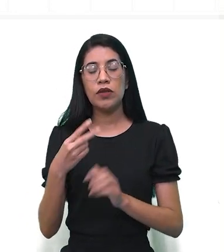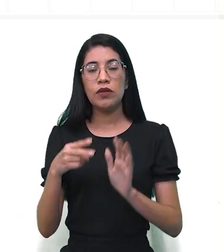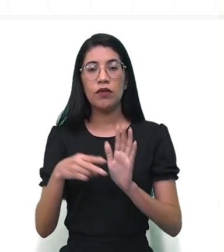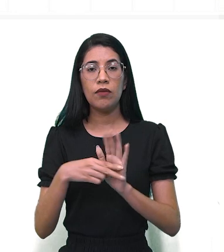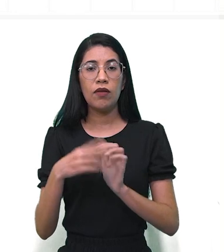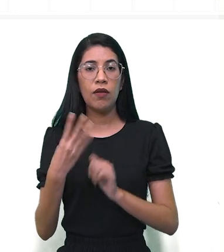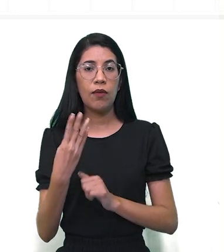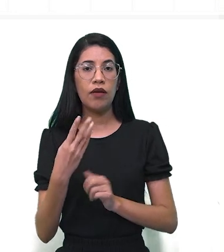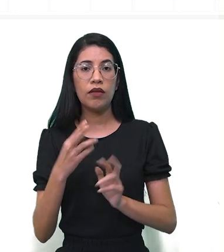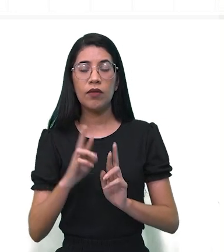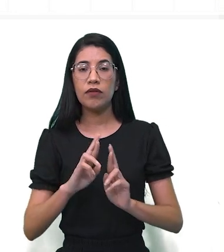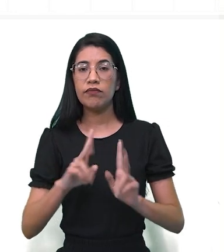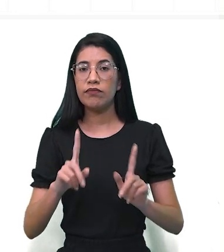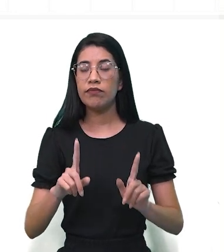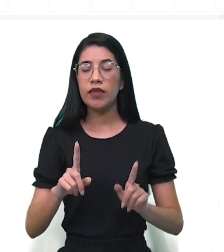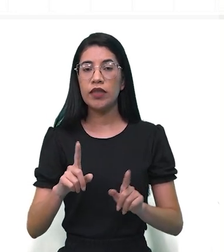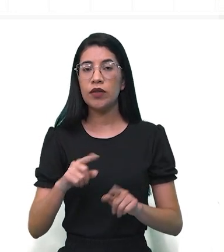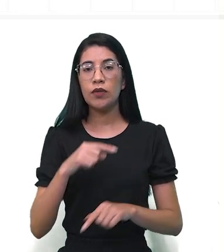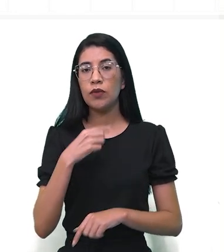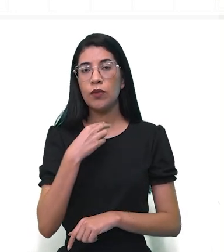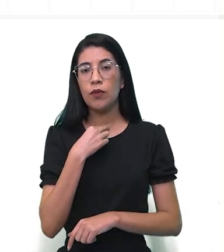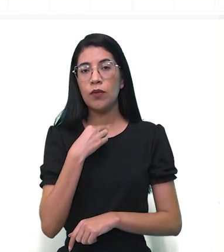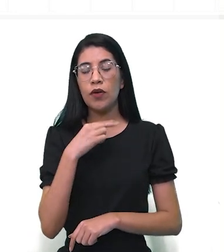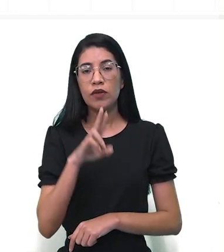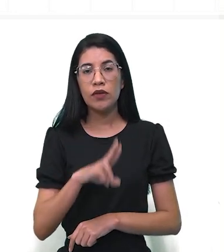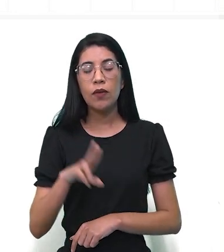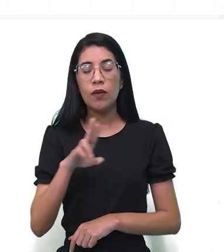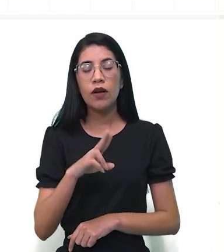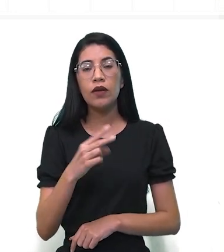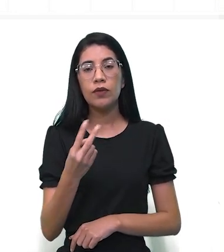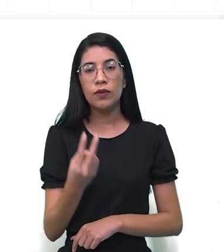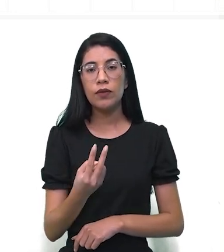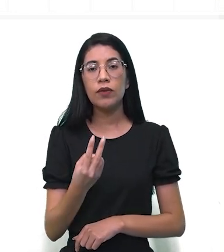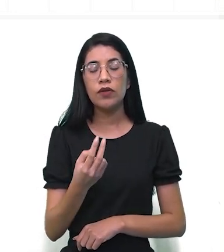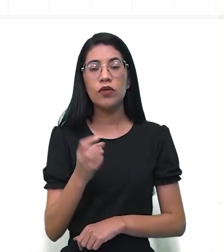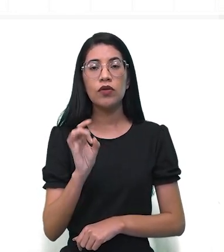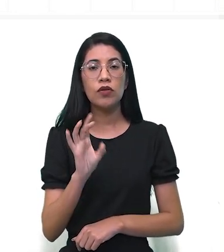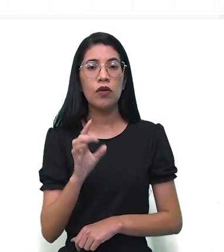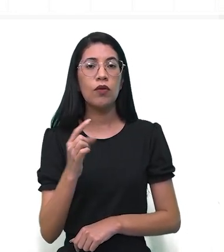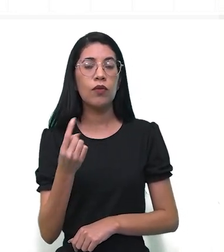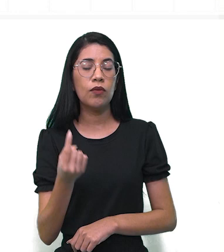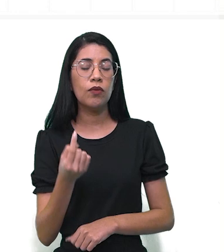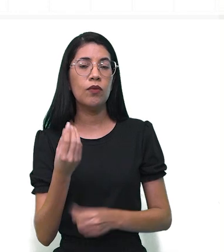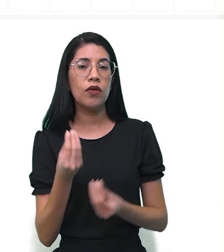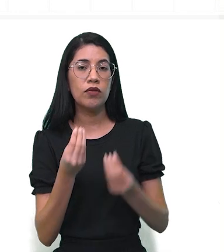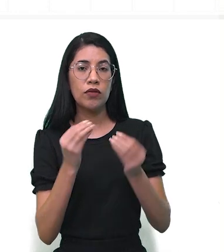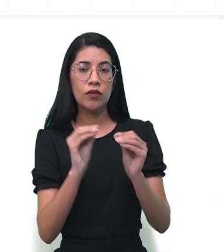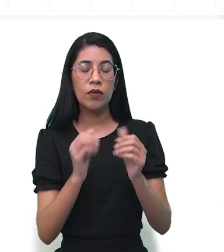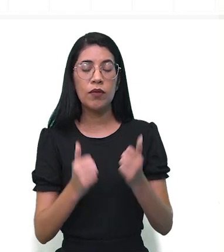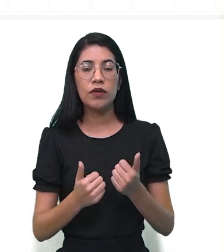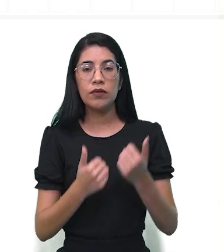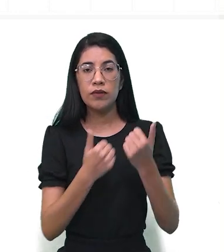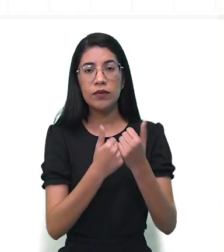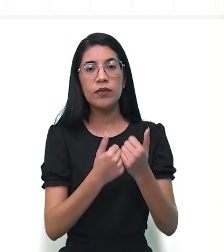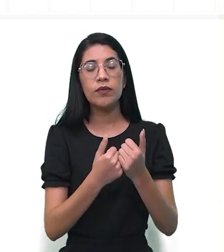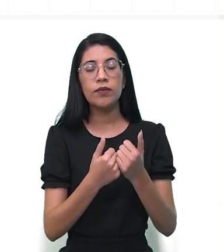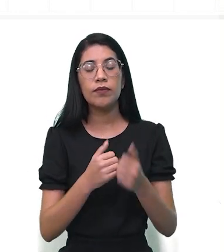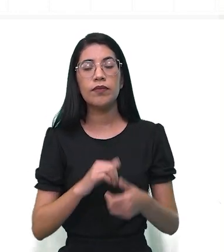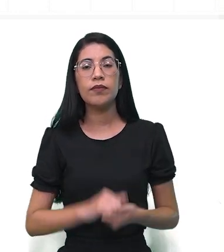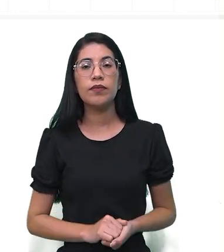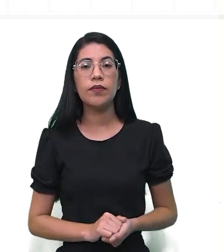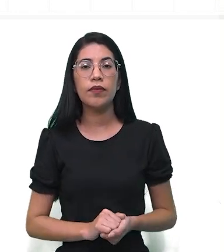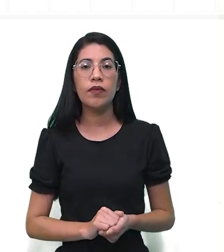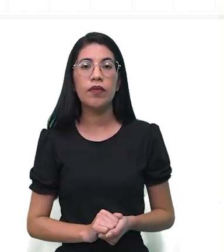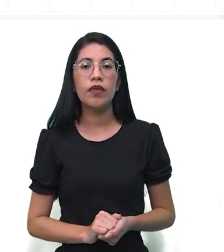3. O 2 ele não serve. O único valor que serve é o número 1. Então, nesse caso, né, nós temos